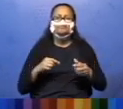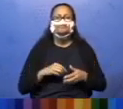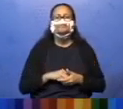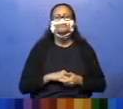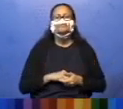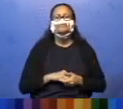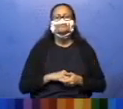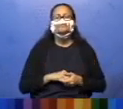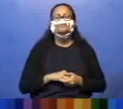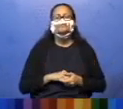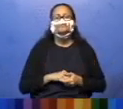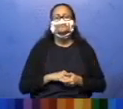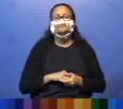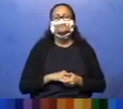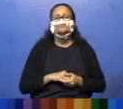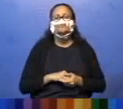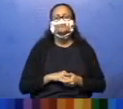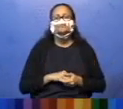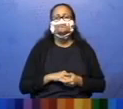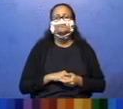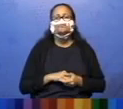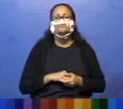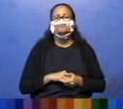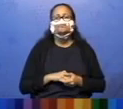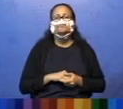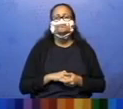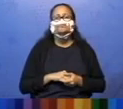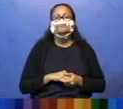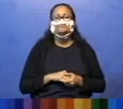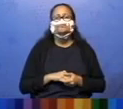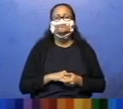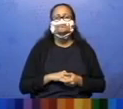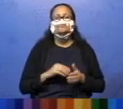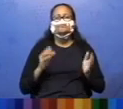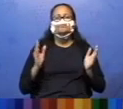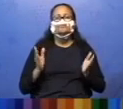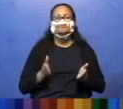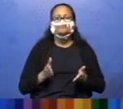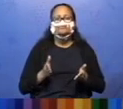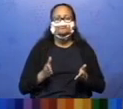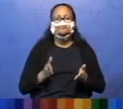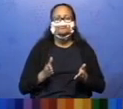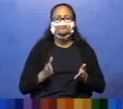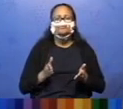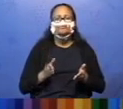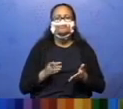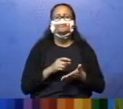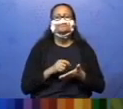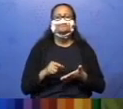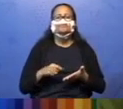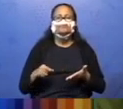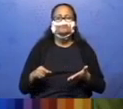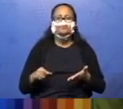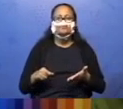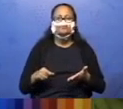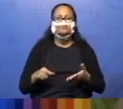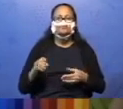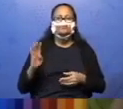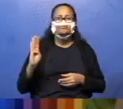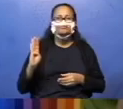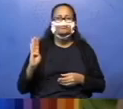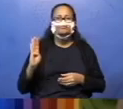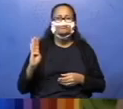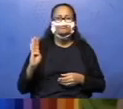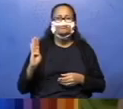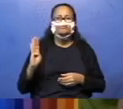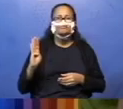E para terminar, bota aí. Falei. O que vocês vão fazer?